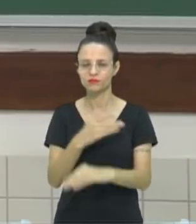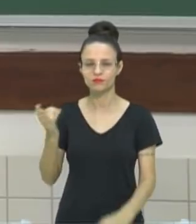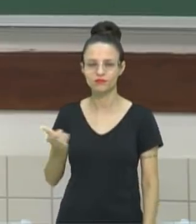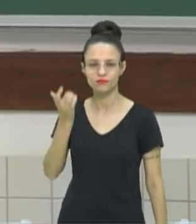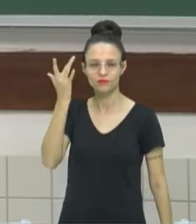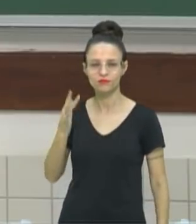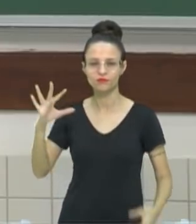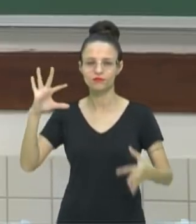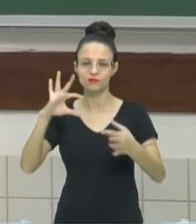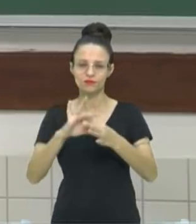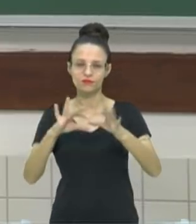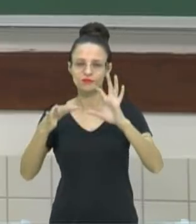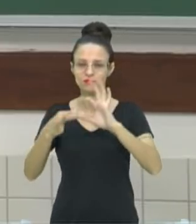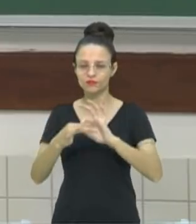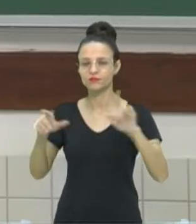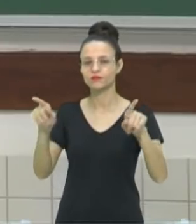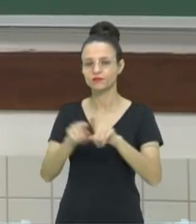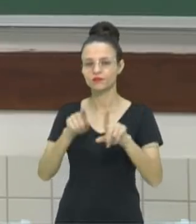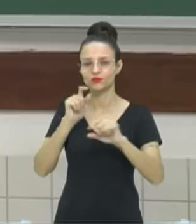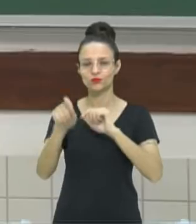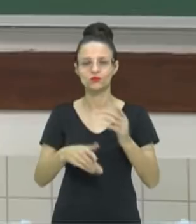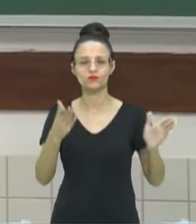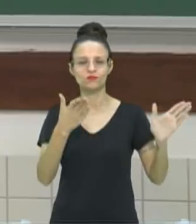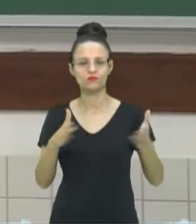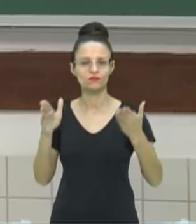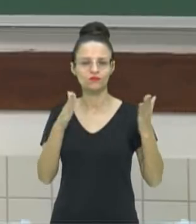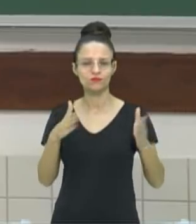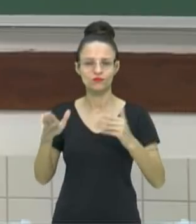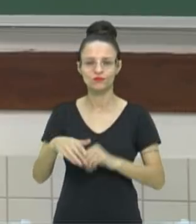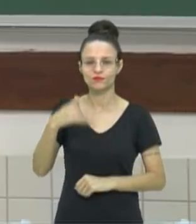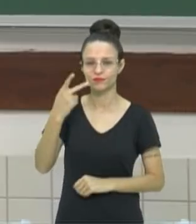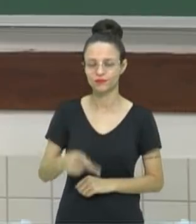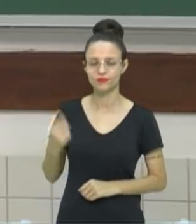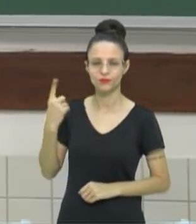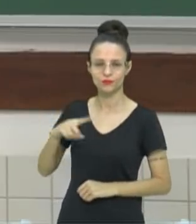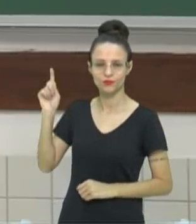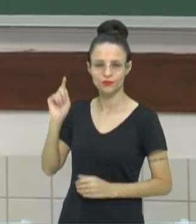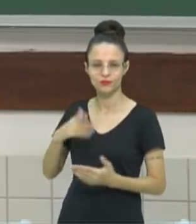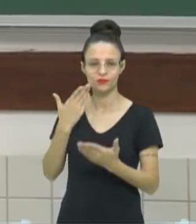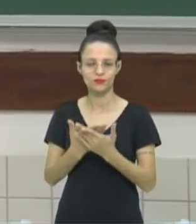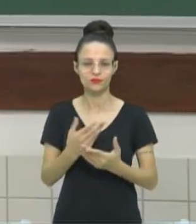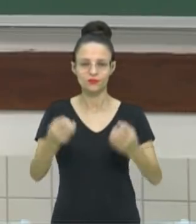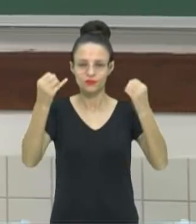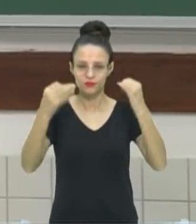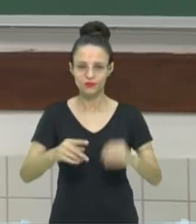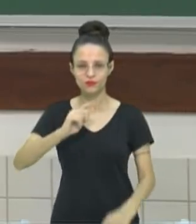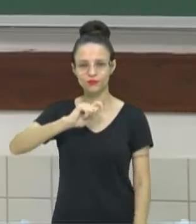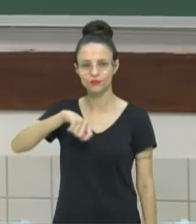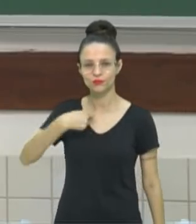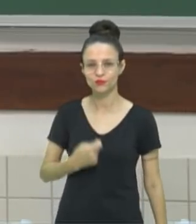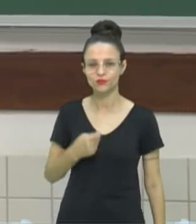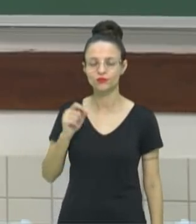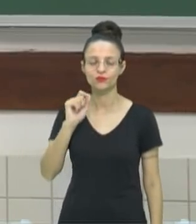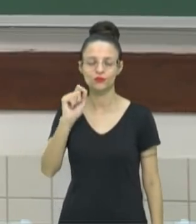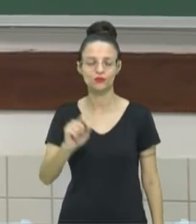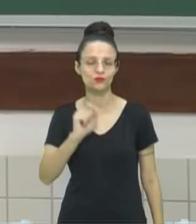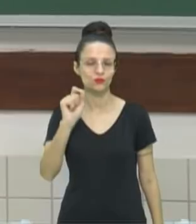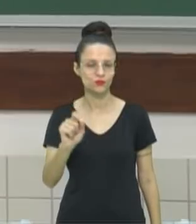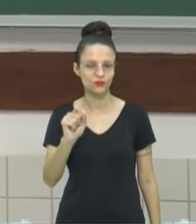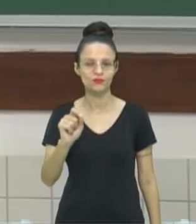facilitam a ligação e o que é produzido. Na nossa aula anterior lá a gente tinha falado um pouquinho